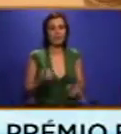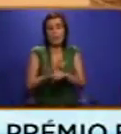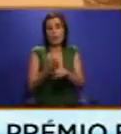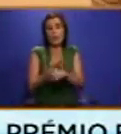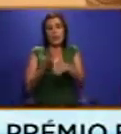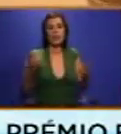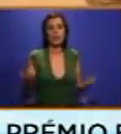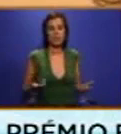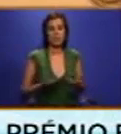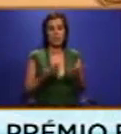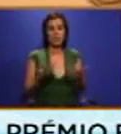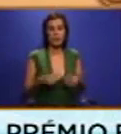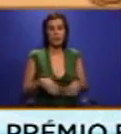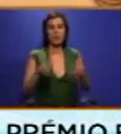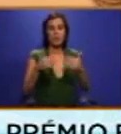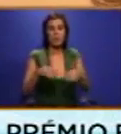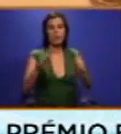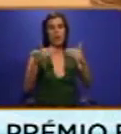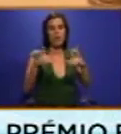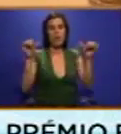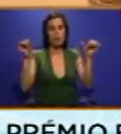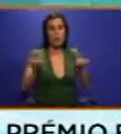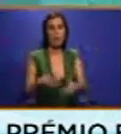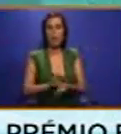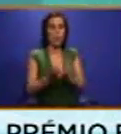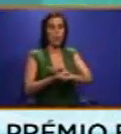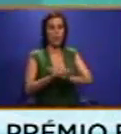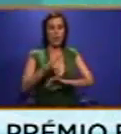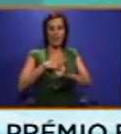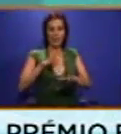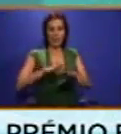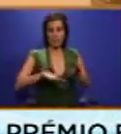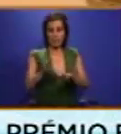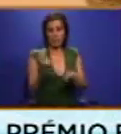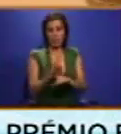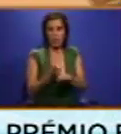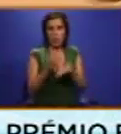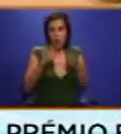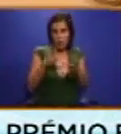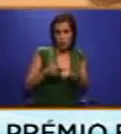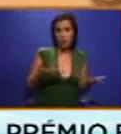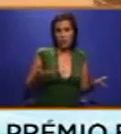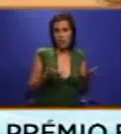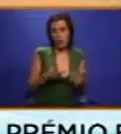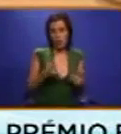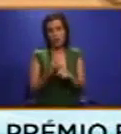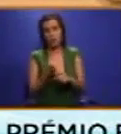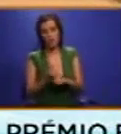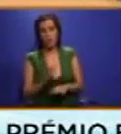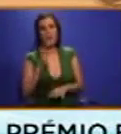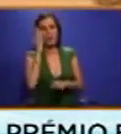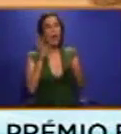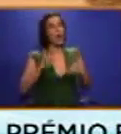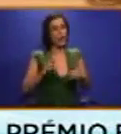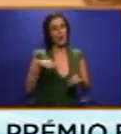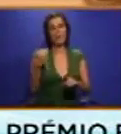foi foi indo até ao fundo e agora tá cheio de vontade de fazer compras quer dizer fazer contas também não é Fazer contas também é fazer as